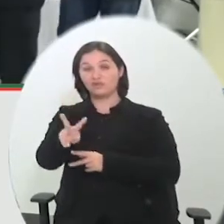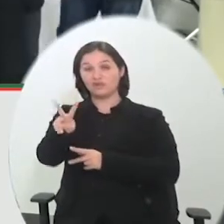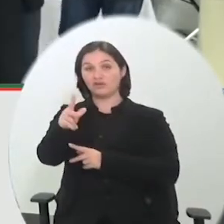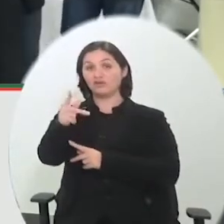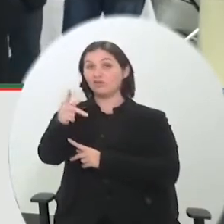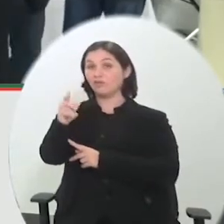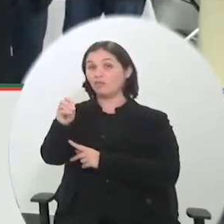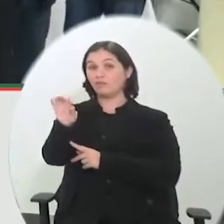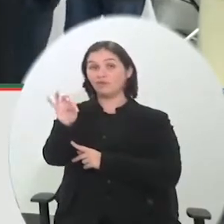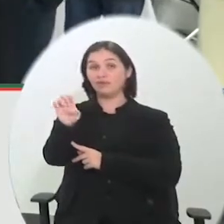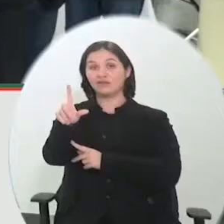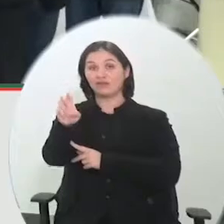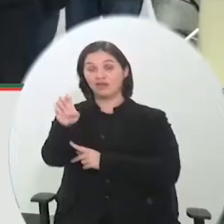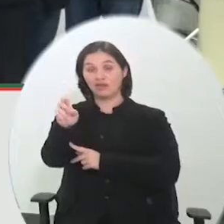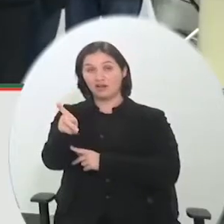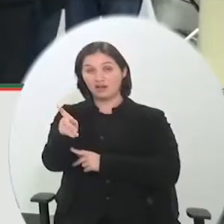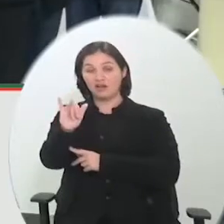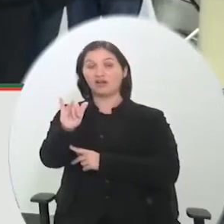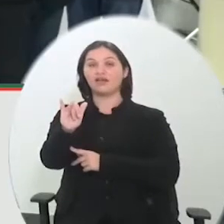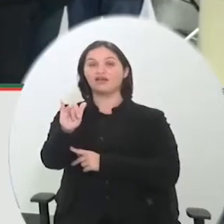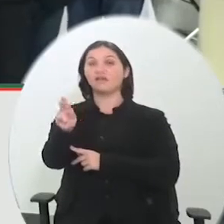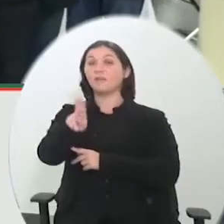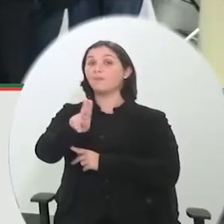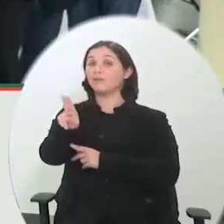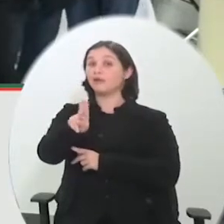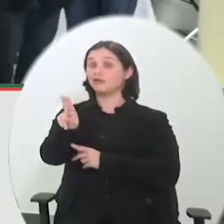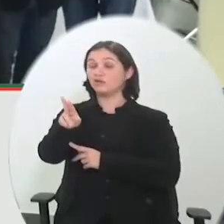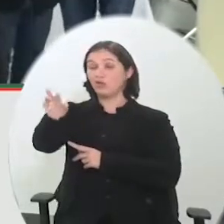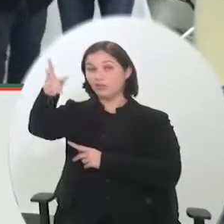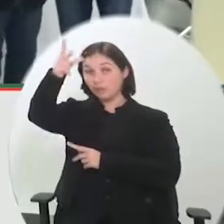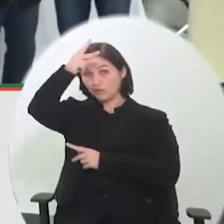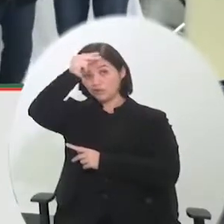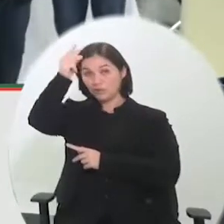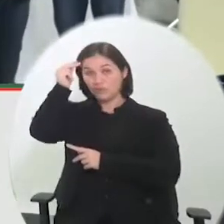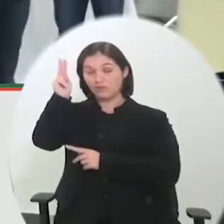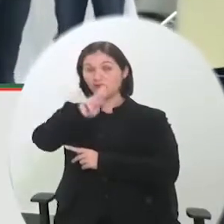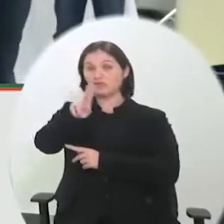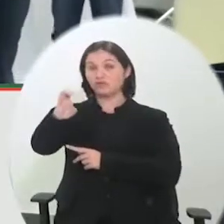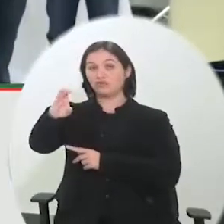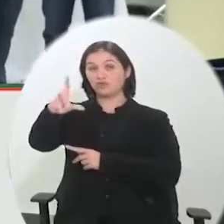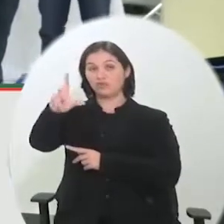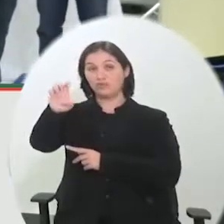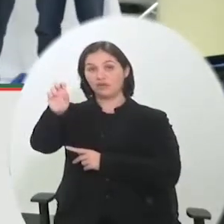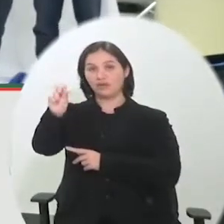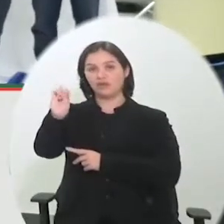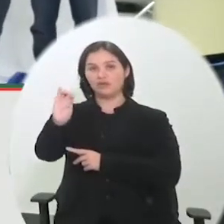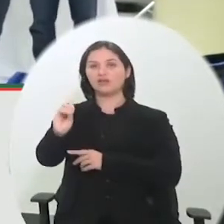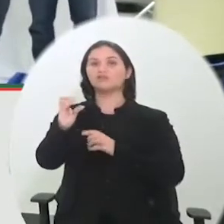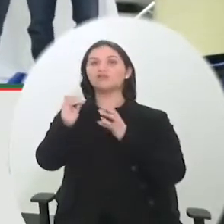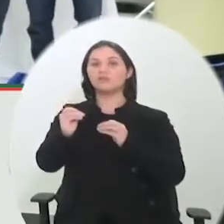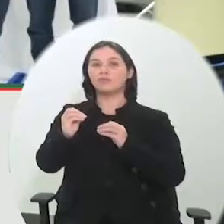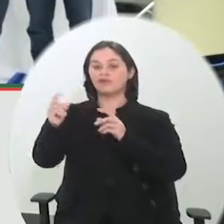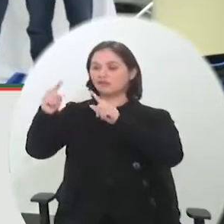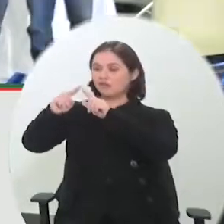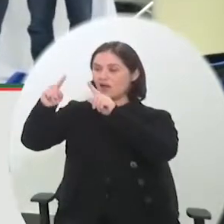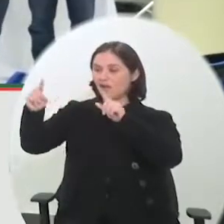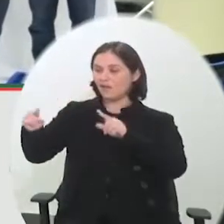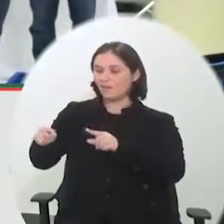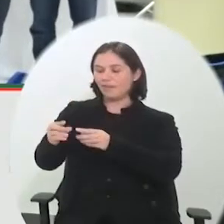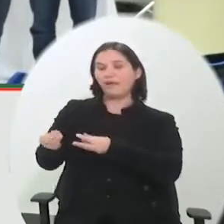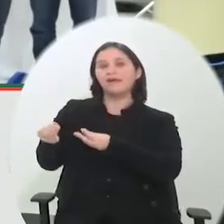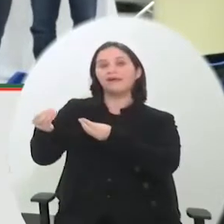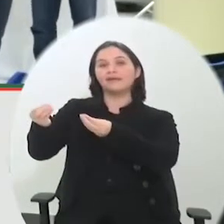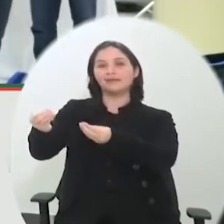do prefeito Clésio Salvaro, que não pôde comparecer esta noite, fazer a entrega de uma placa comemorativa ao delegado-geral